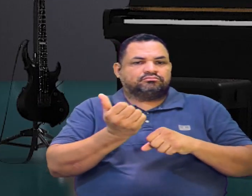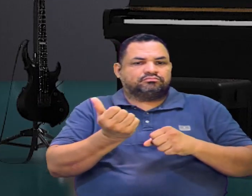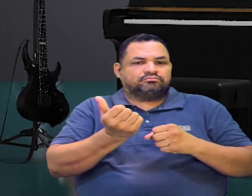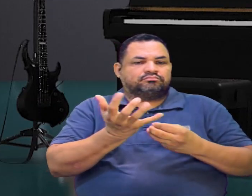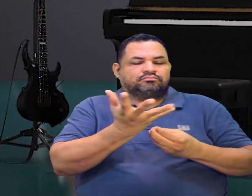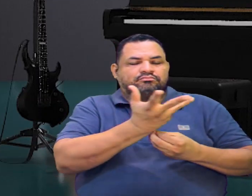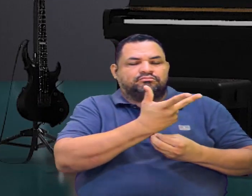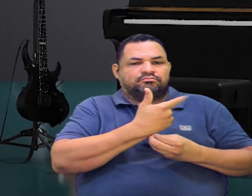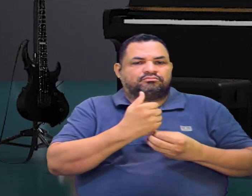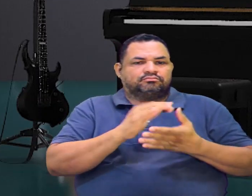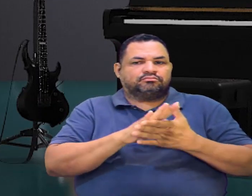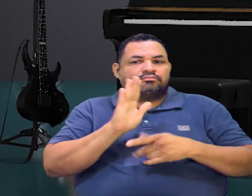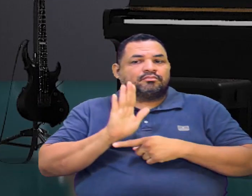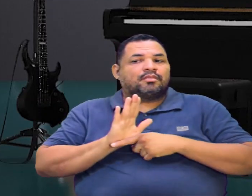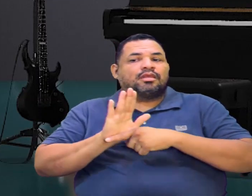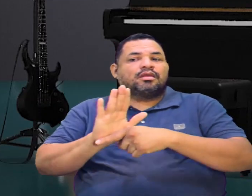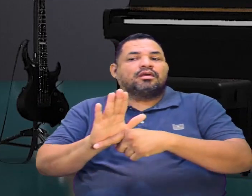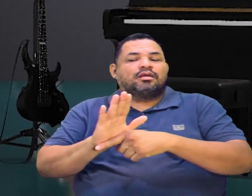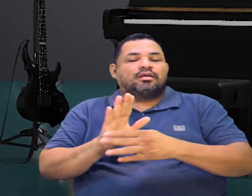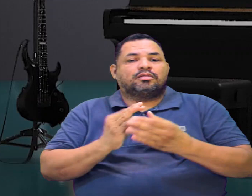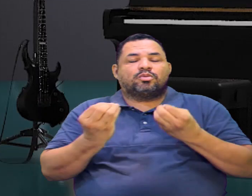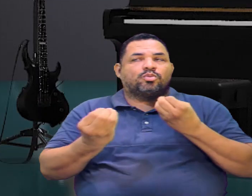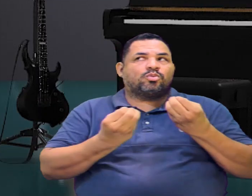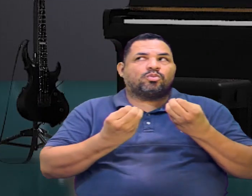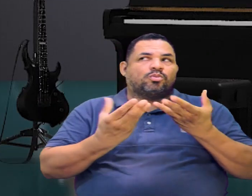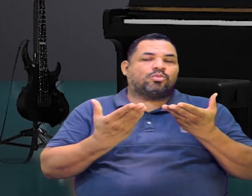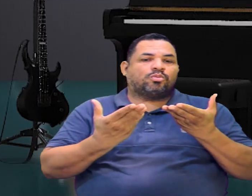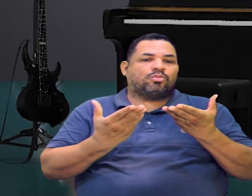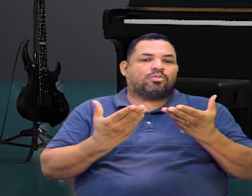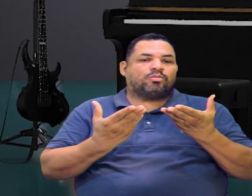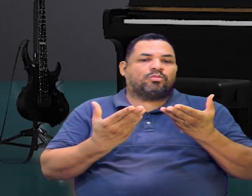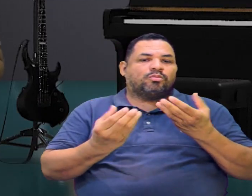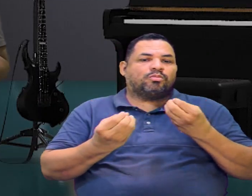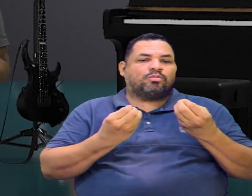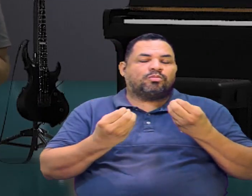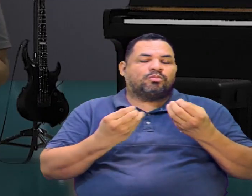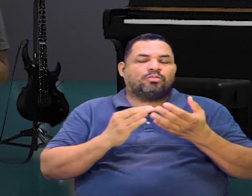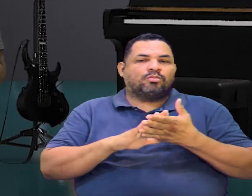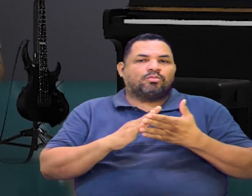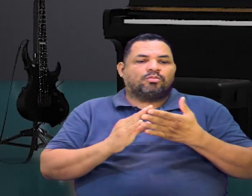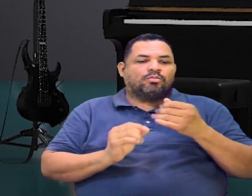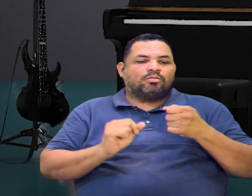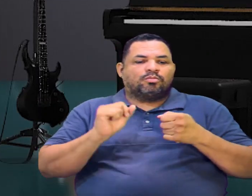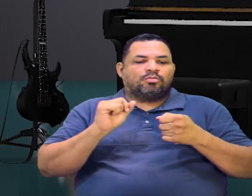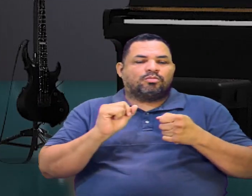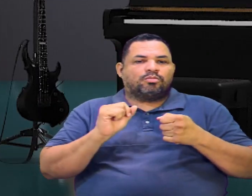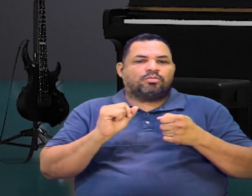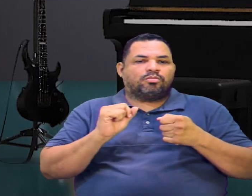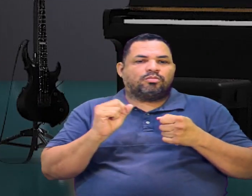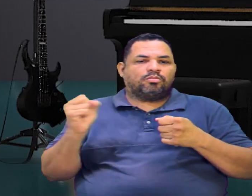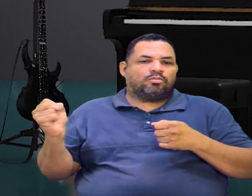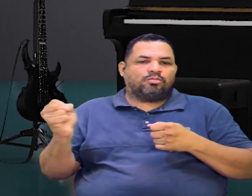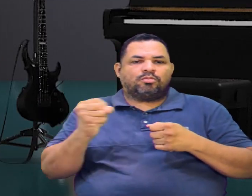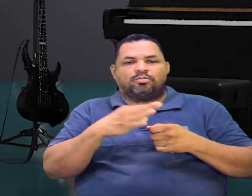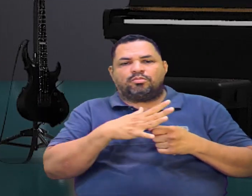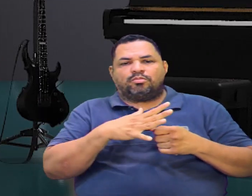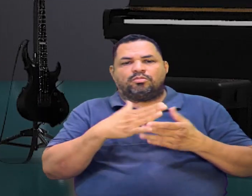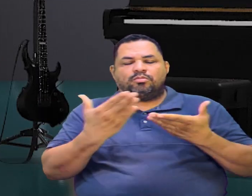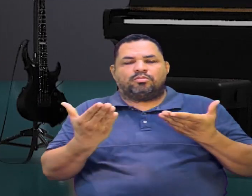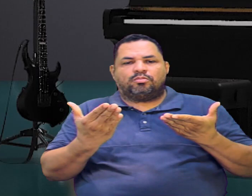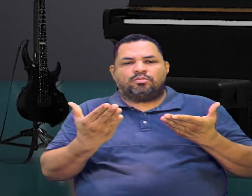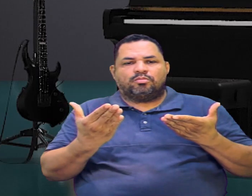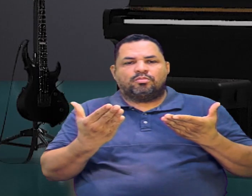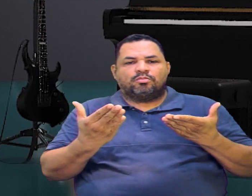tecnologias, favorece aqui novas maneiras de se criar novas